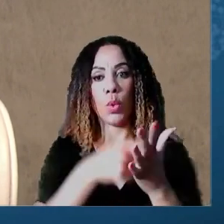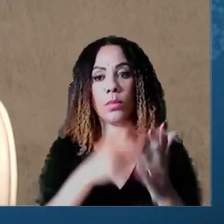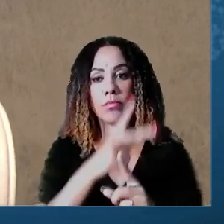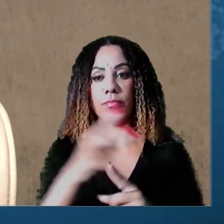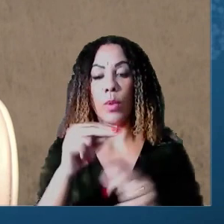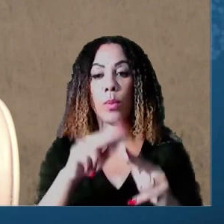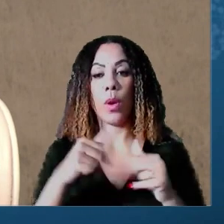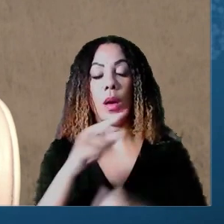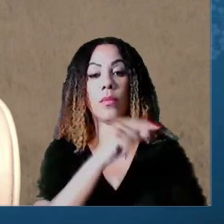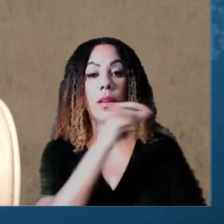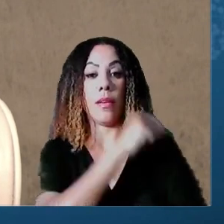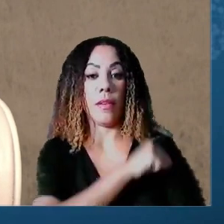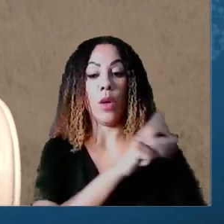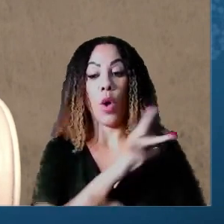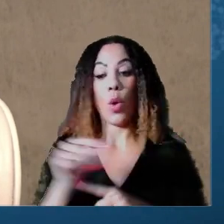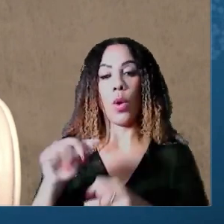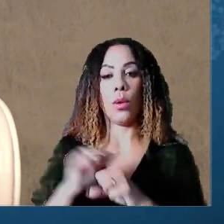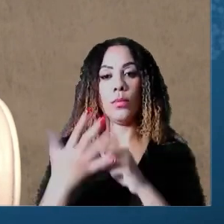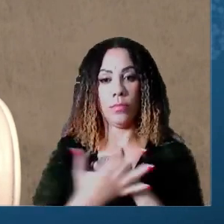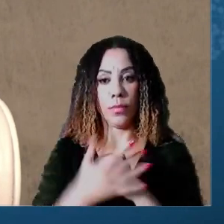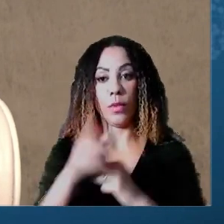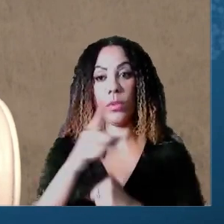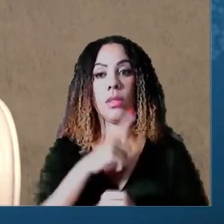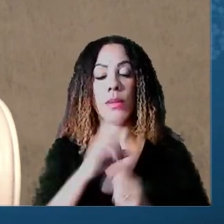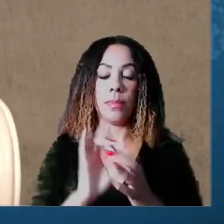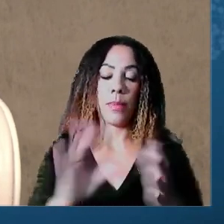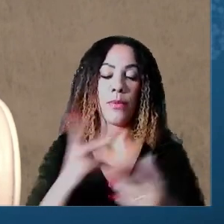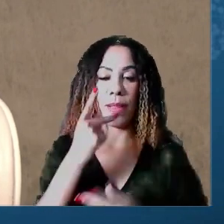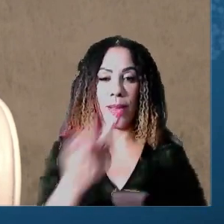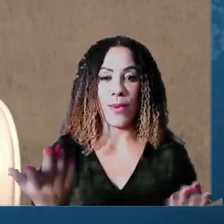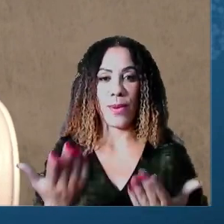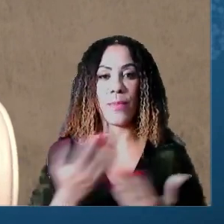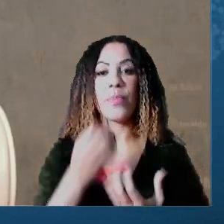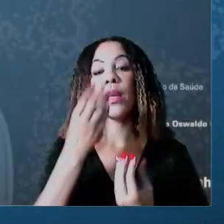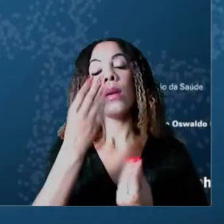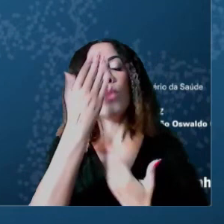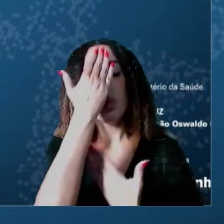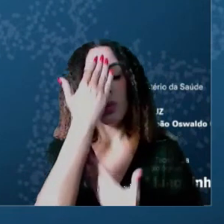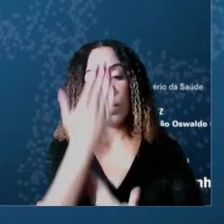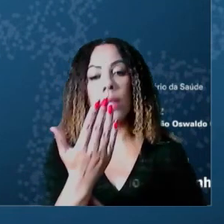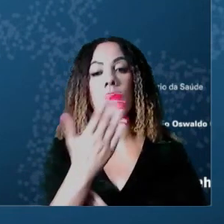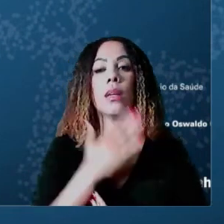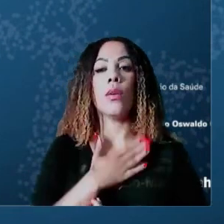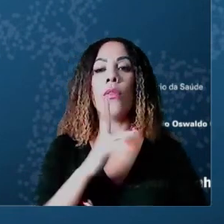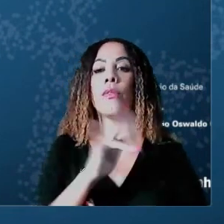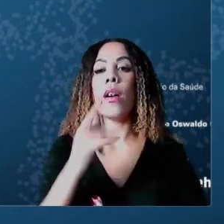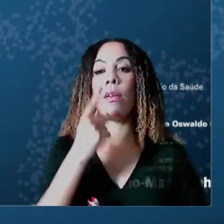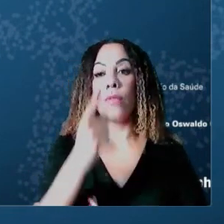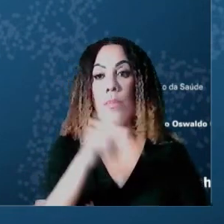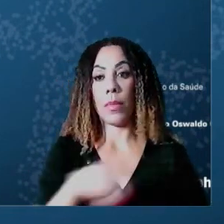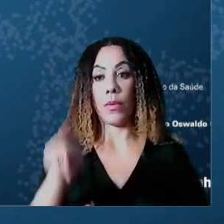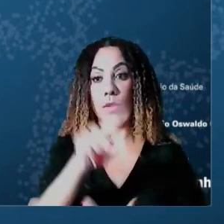vacina da Oxford contra o coronavírus, você tem a palavra. Muito obrigado. Eu vou falar a vocês